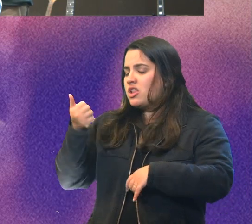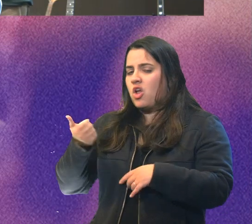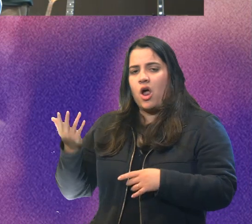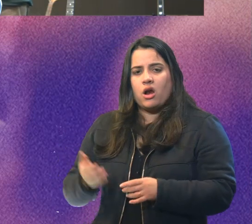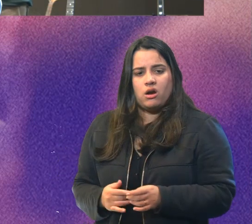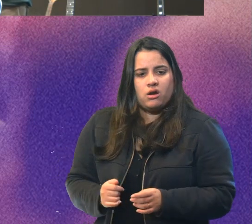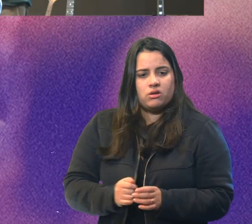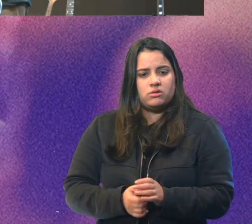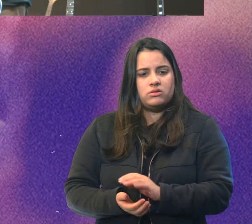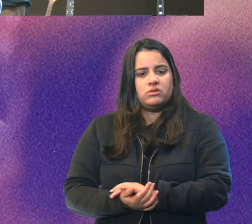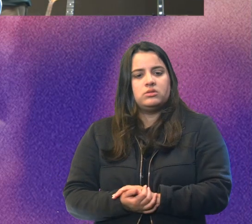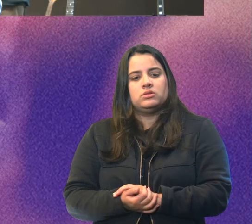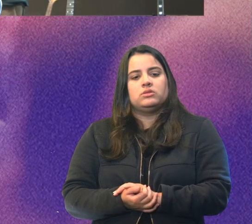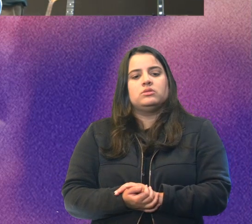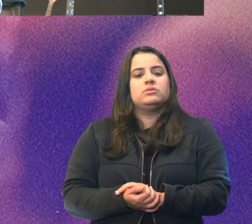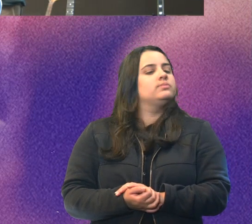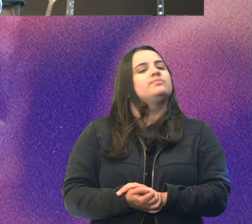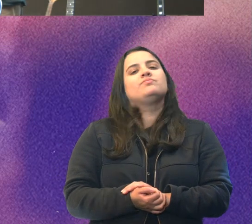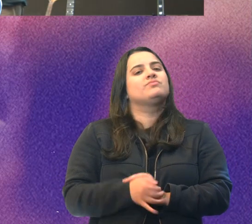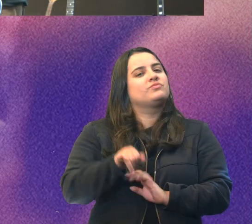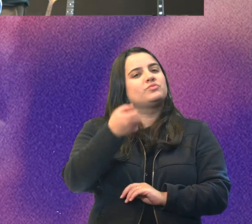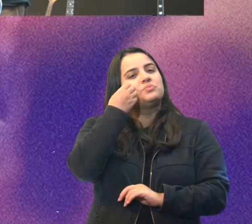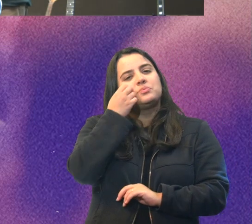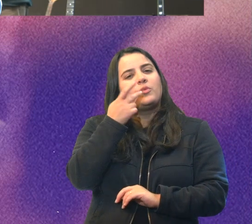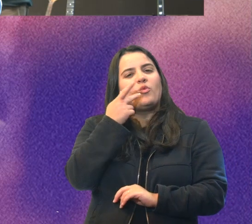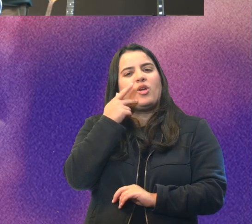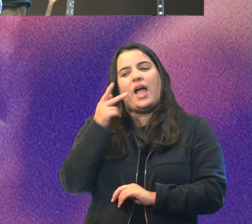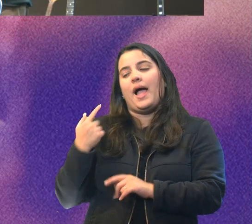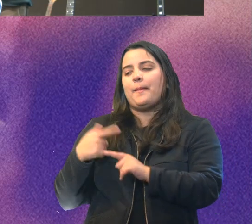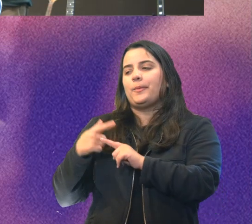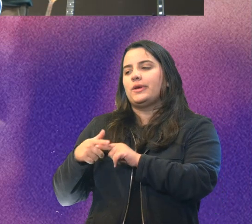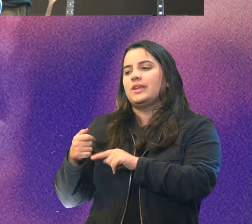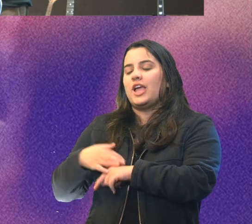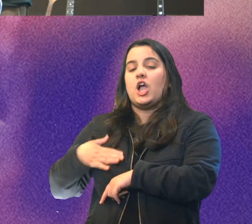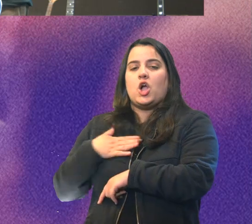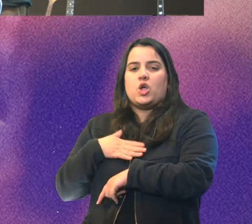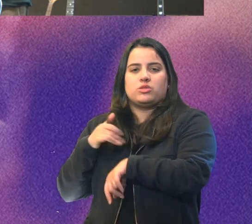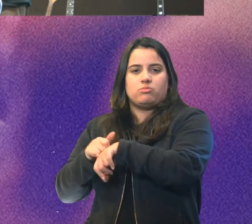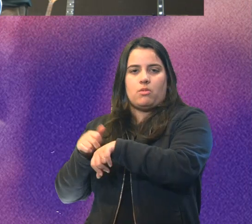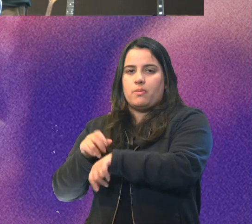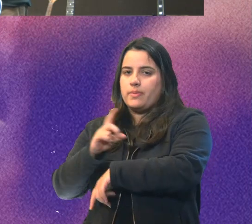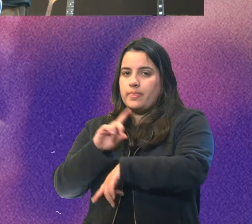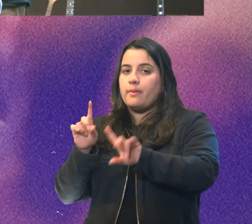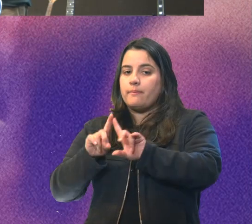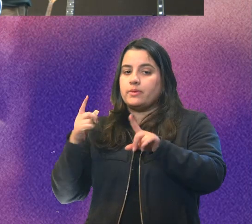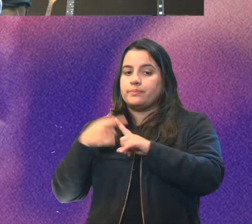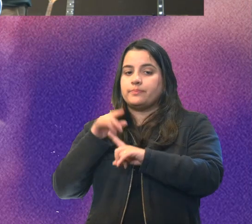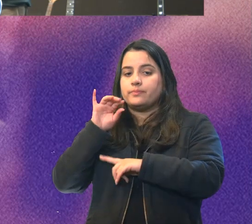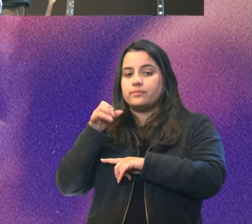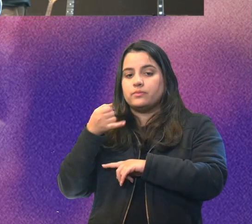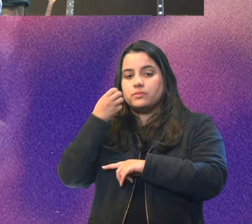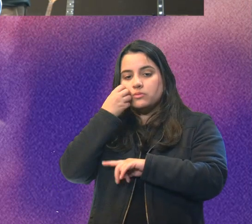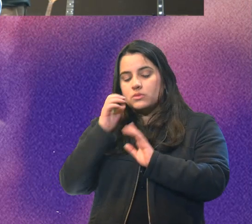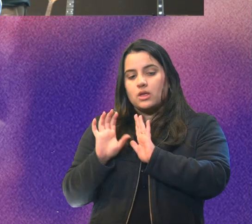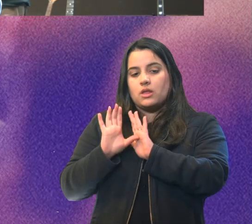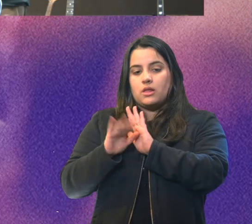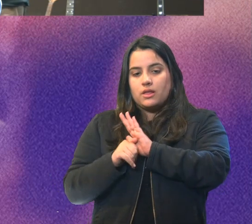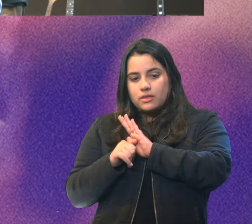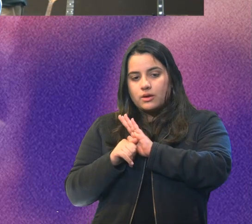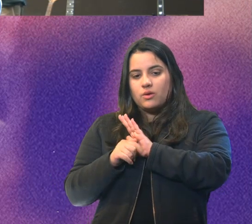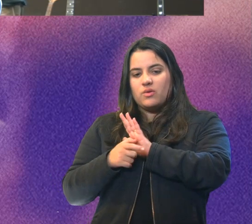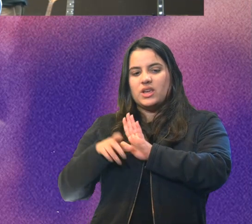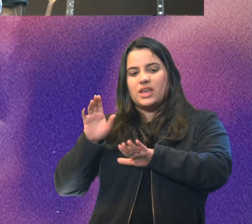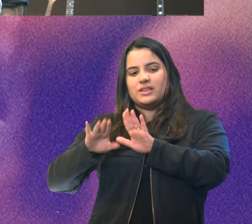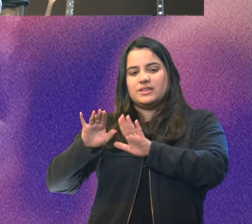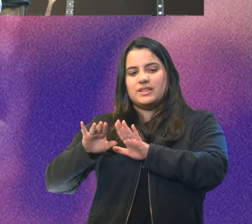denários. Ele não falou isso por se interessar pelos pobres, mas porque era ladrão. e sendo responsável pela bolsa de dinheiro, costumava